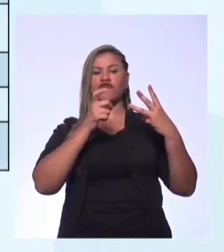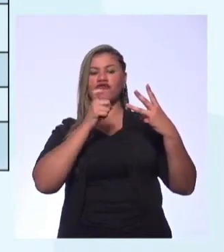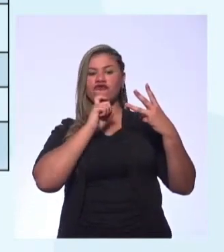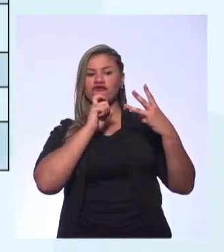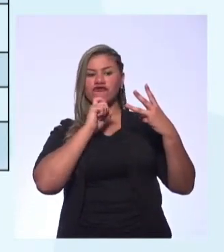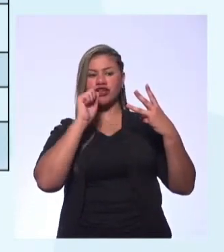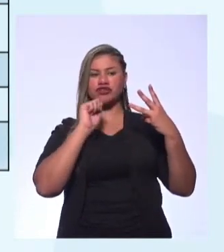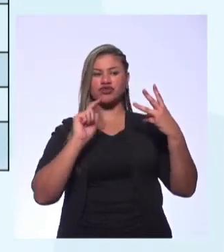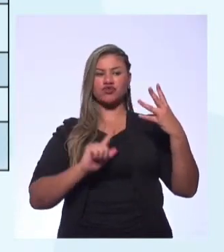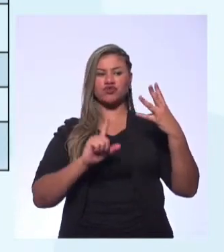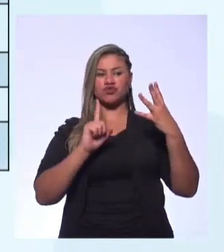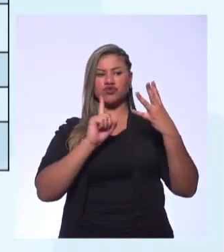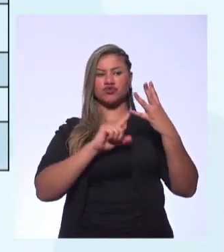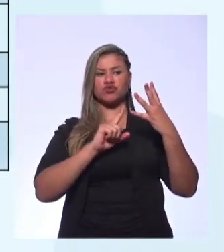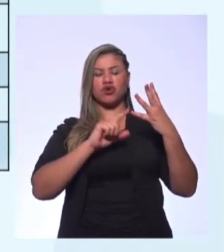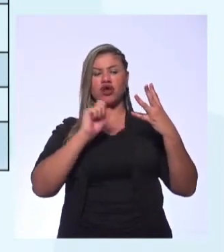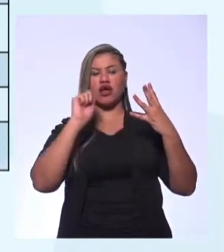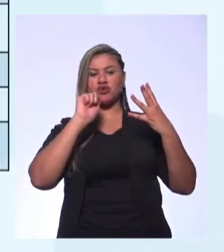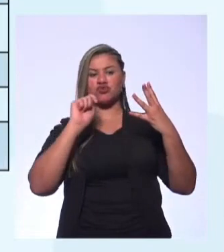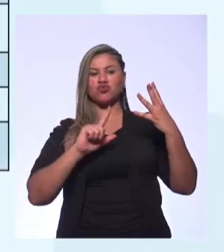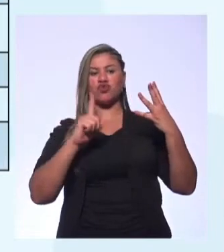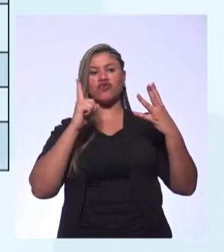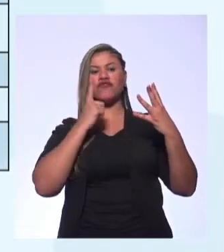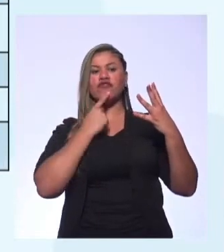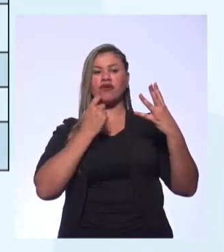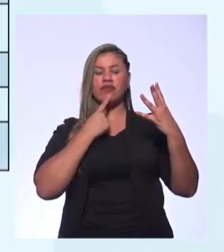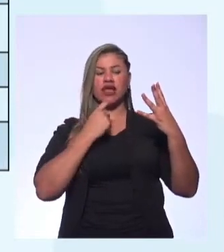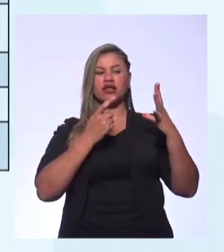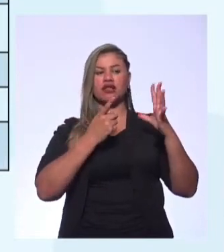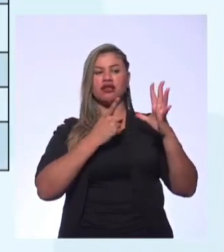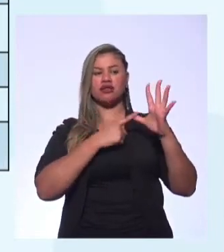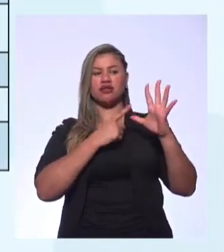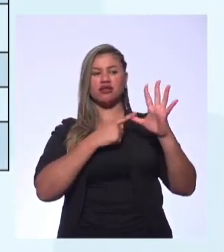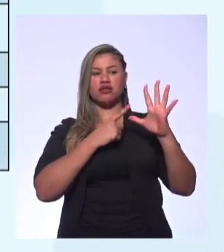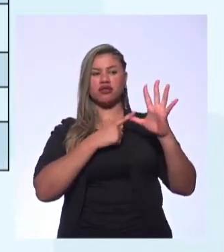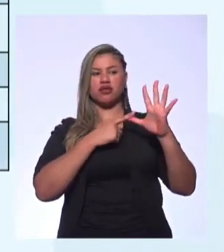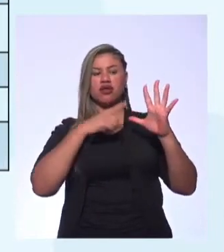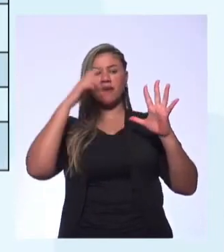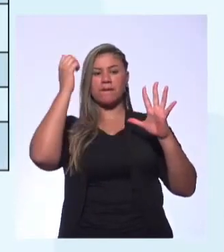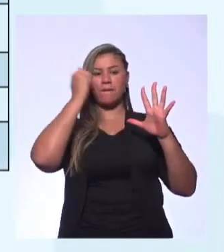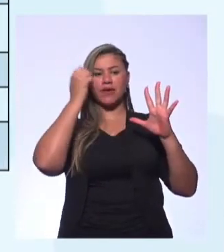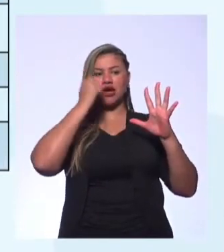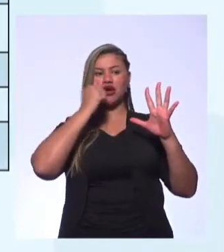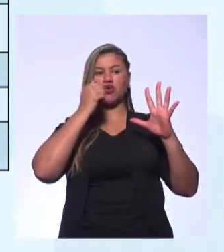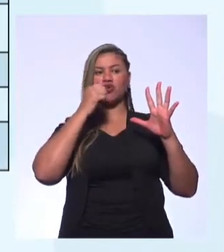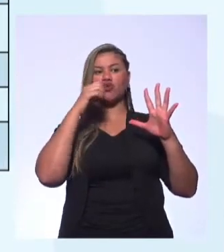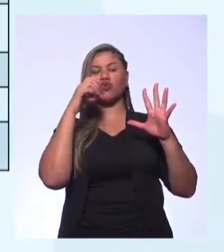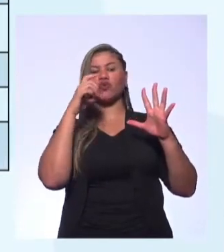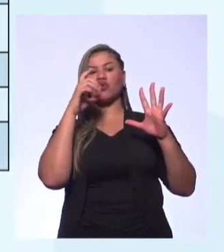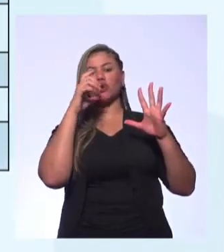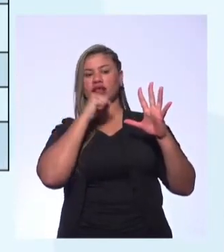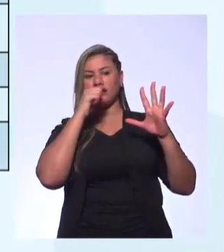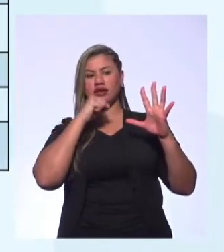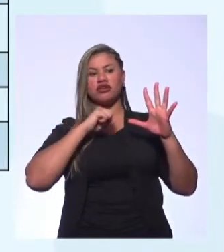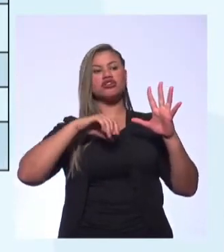eu tenho o trio azul e vermelho, eu tenho o quarteto branco e laranja e tenho o